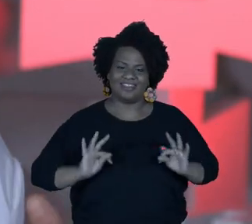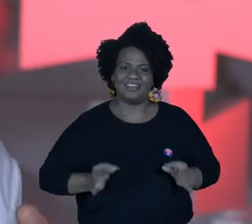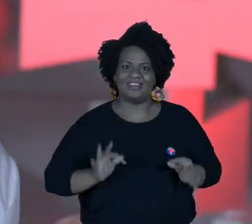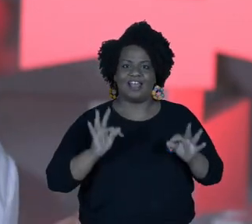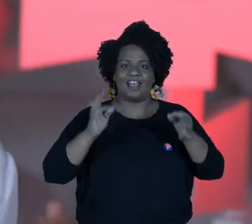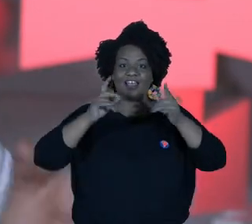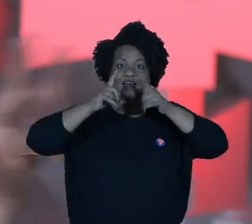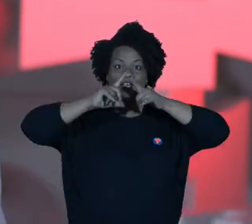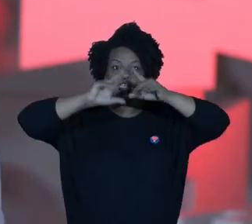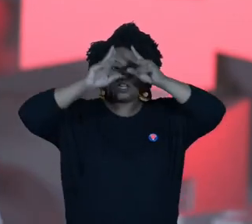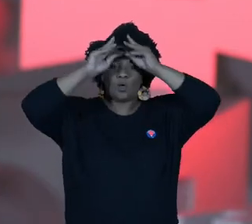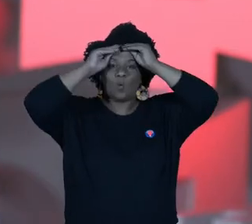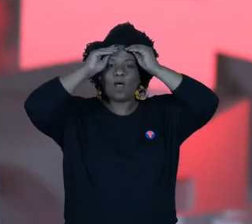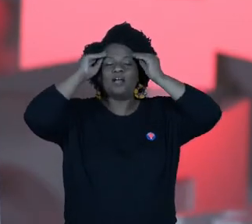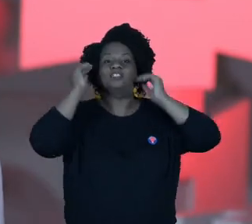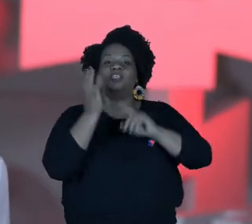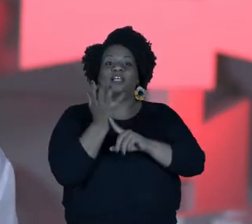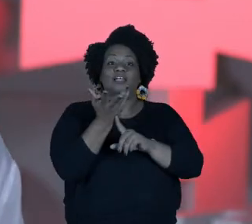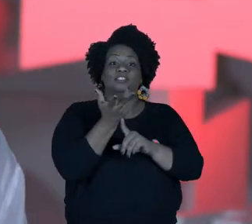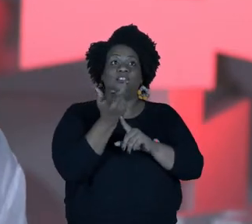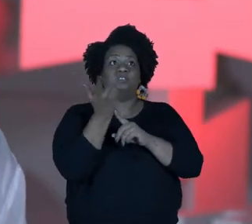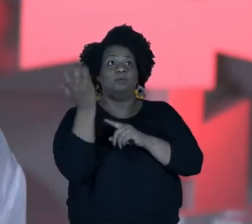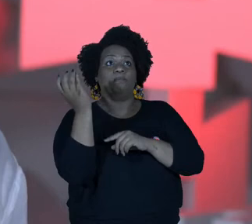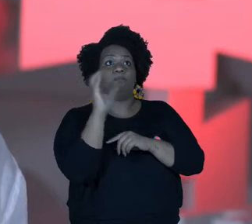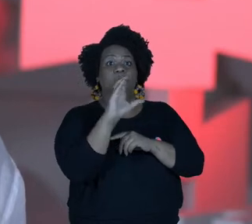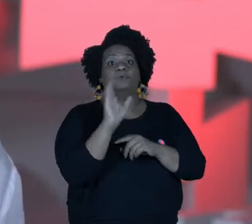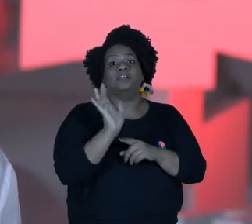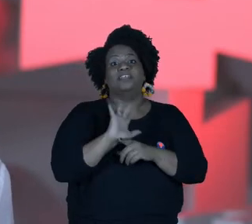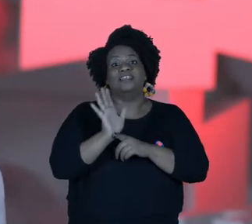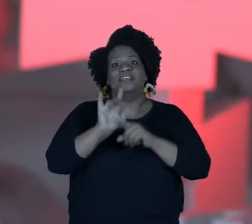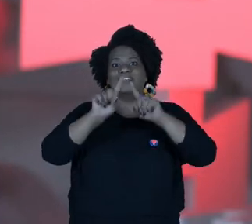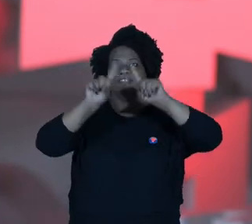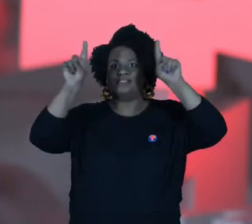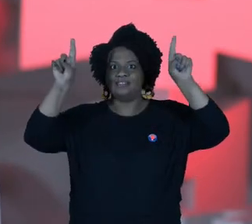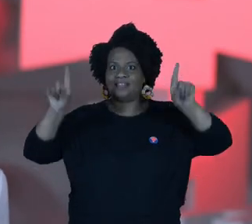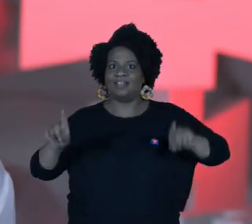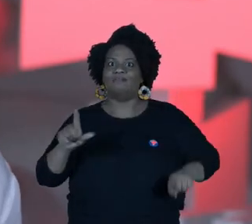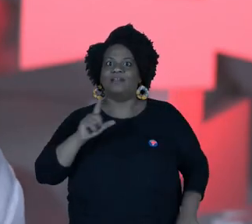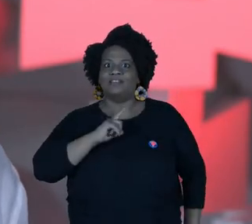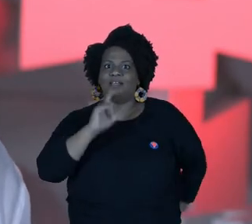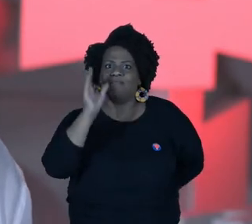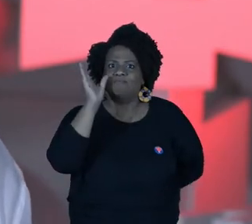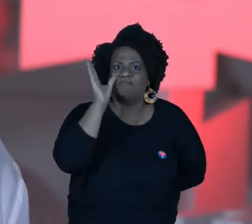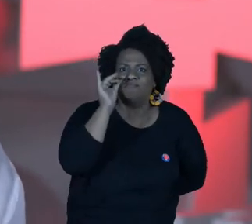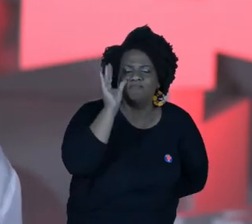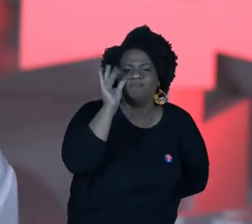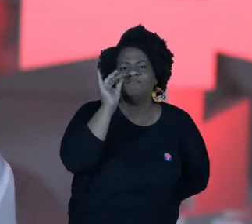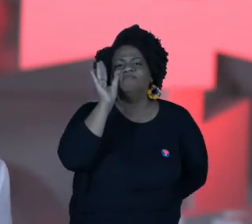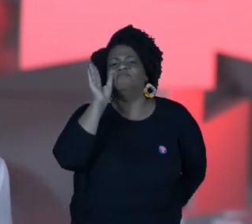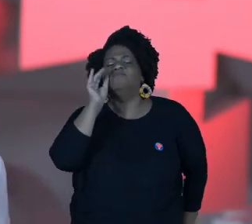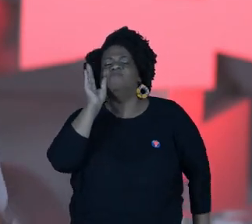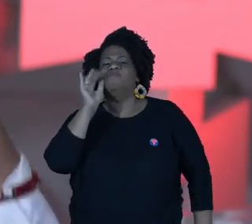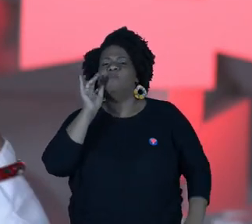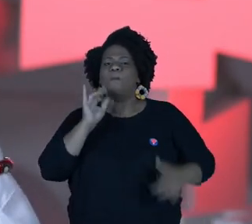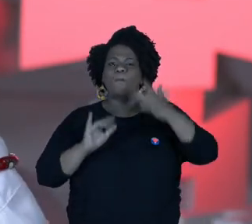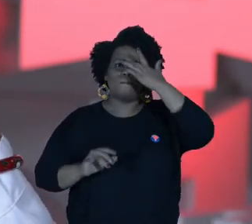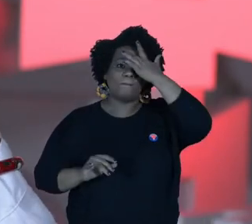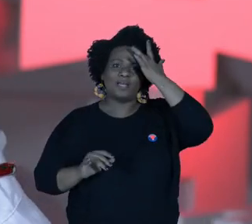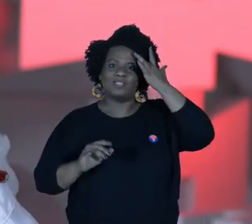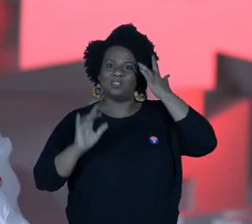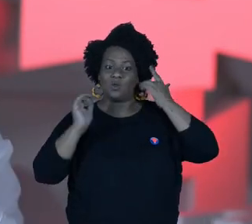linguagens artísticas na tela do cinema. É muito instigante para um artista contemporâneo observar mais de